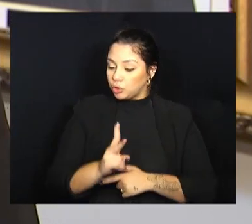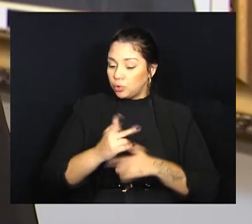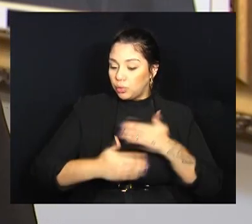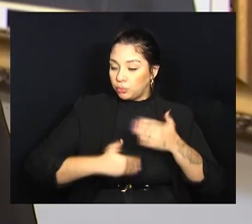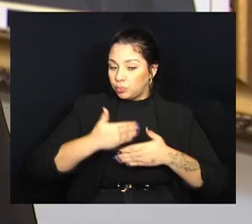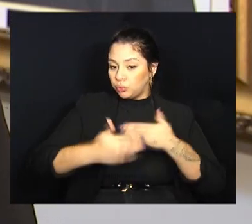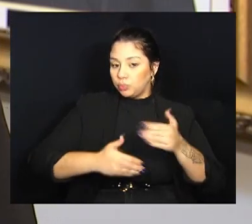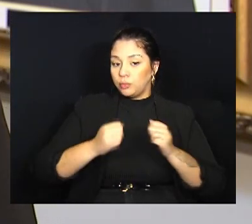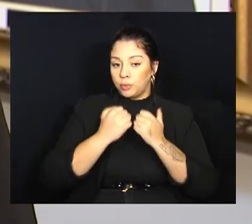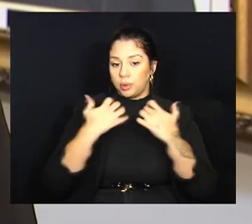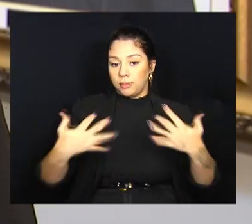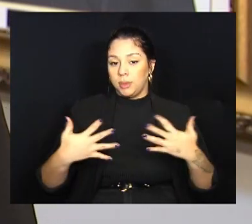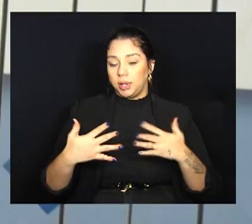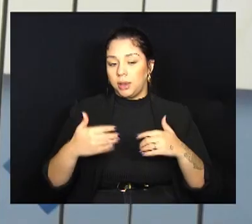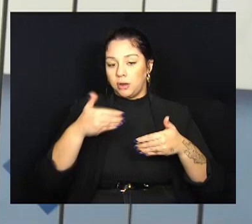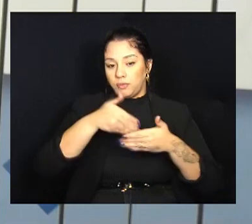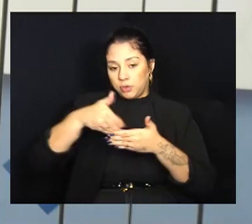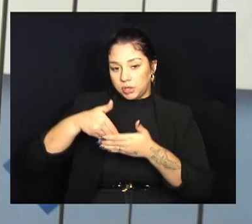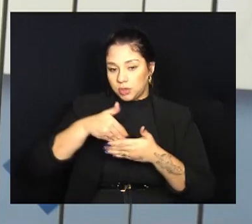para o plenário.